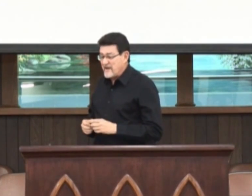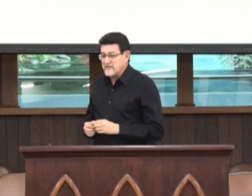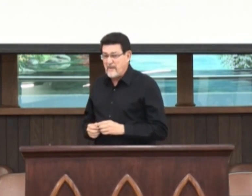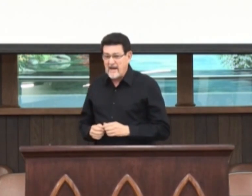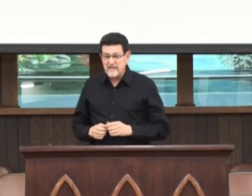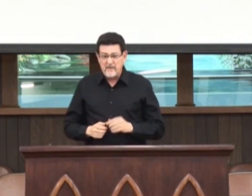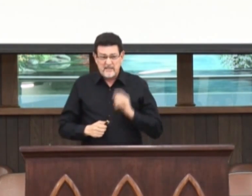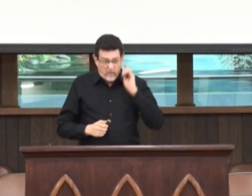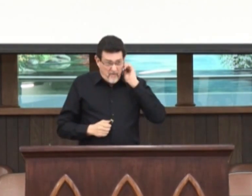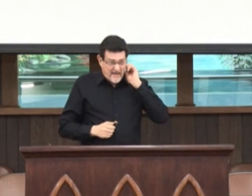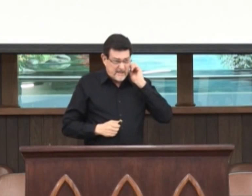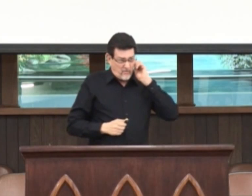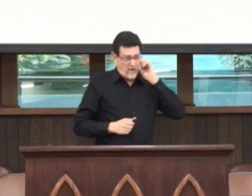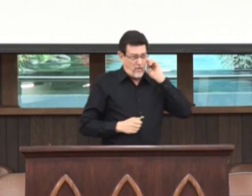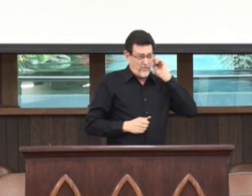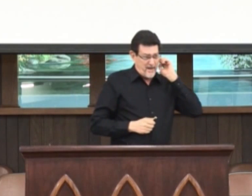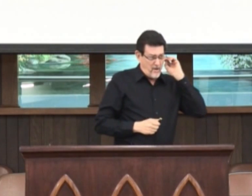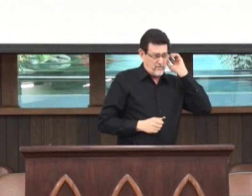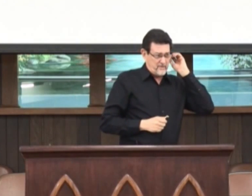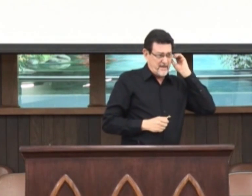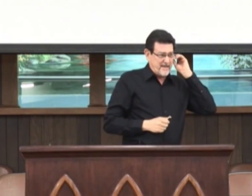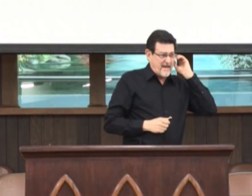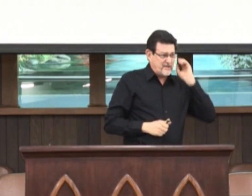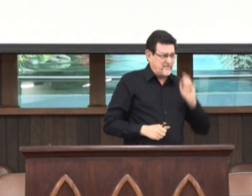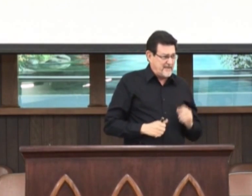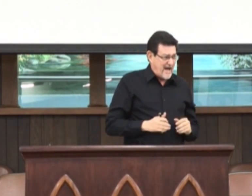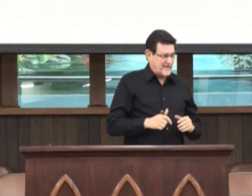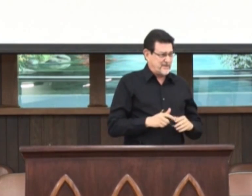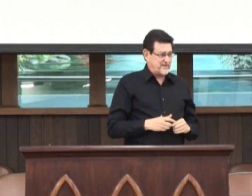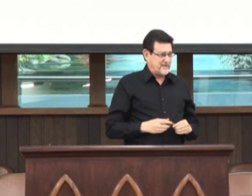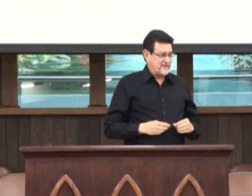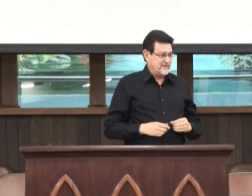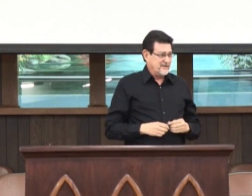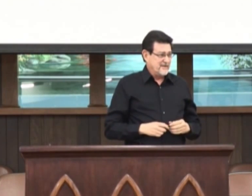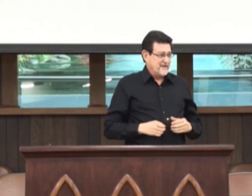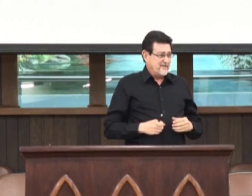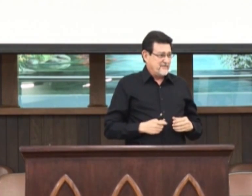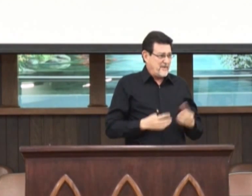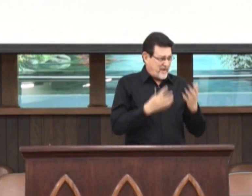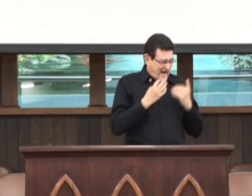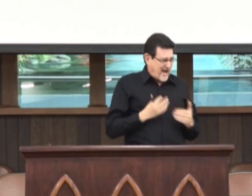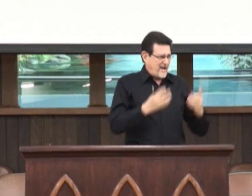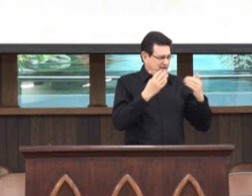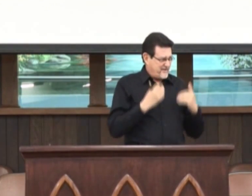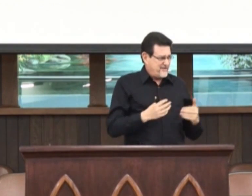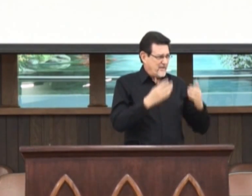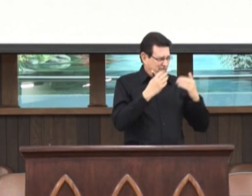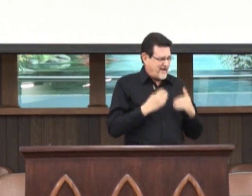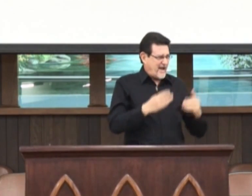Petição faz parte, mas comece com a comunhão e na intimidade. Vem para